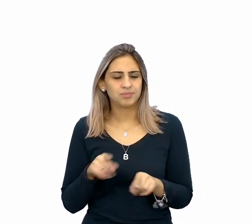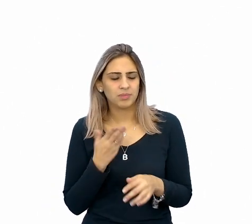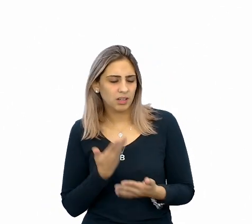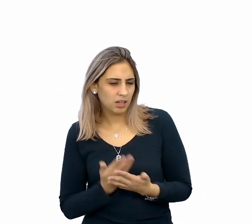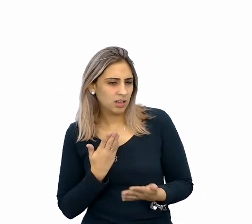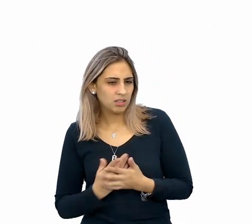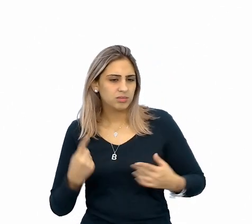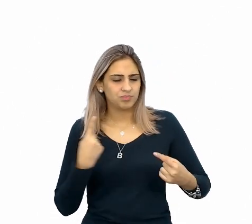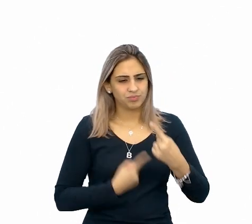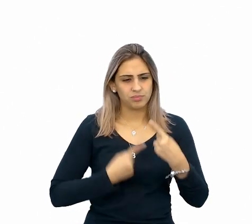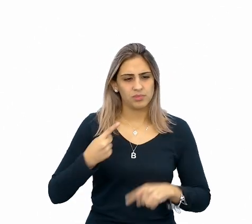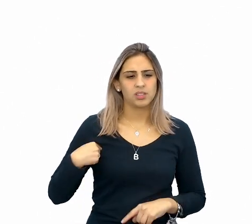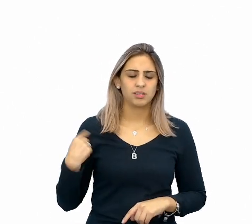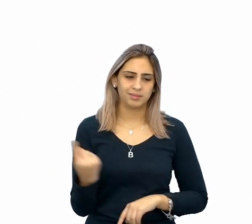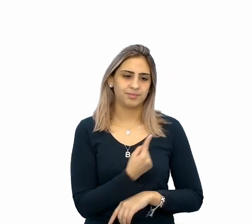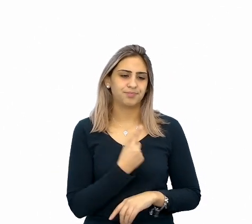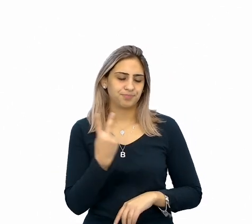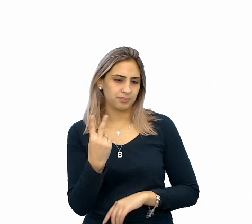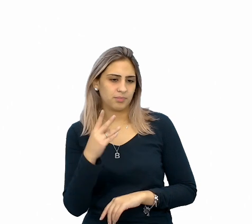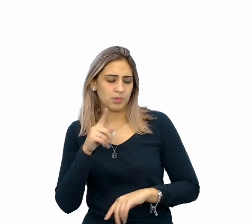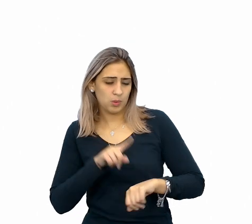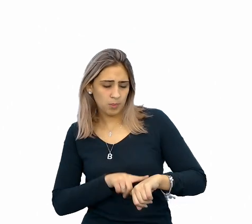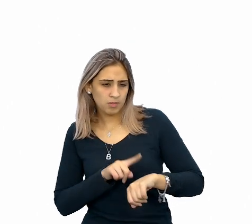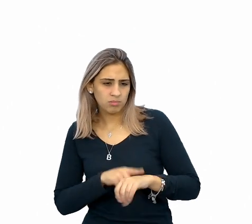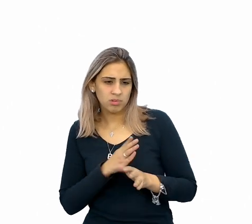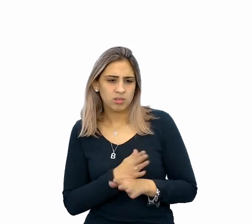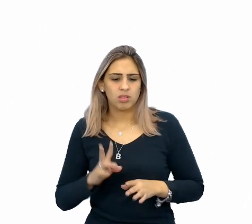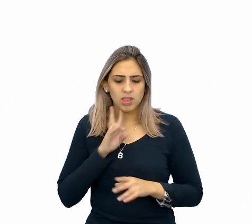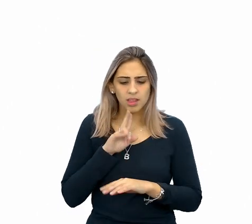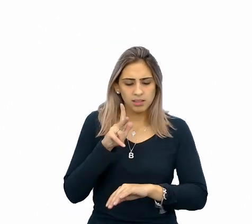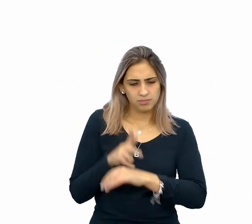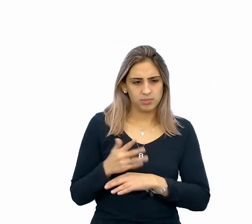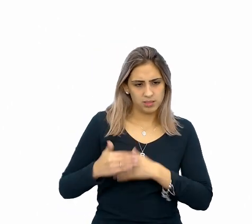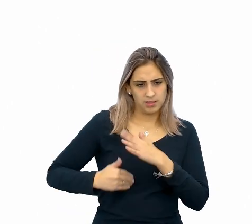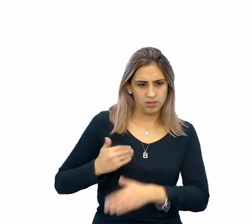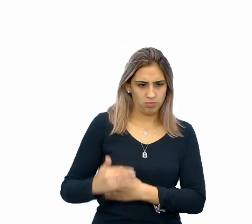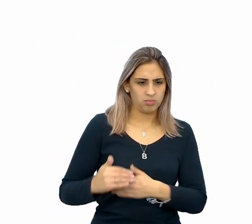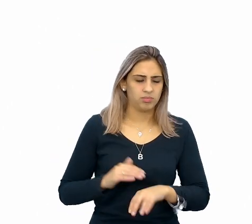aula discutida no nosso segundo momento de transmissão.